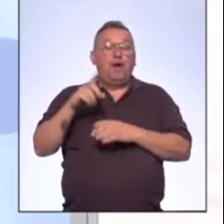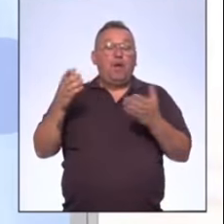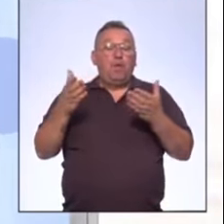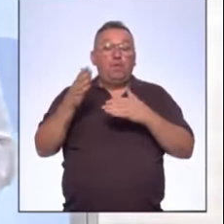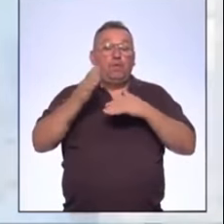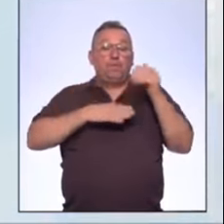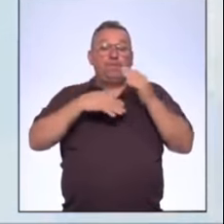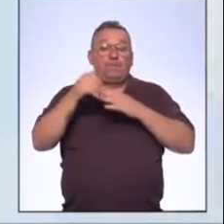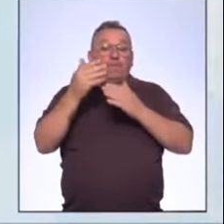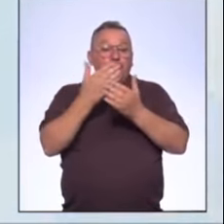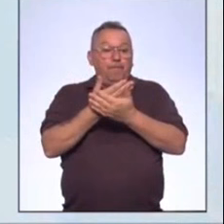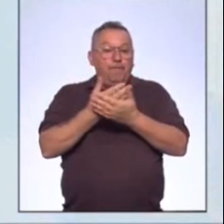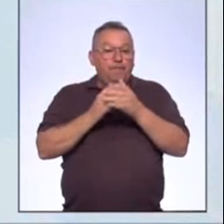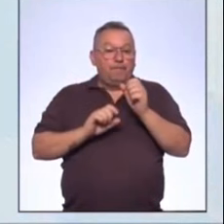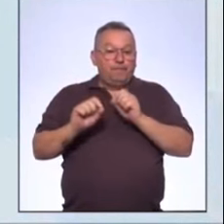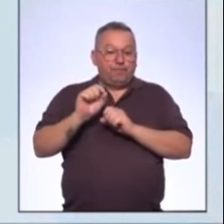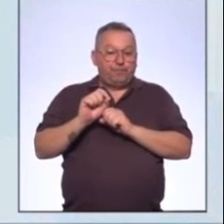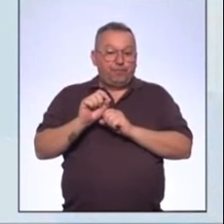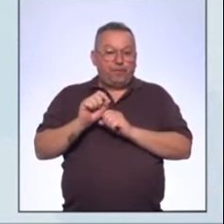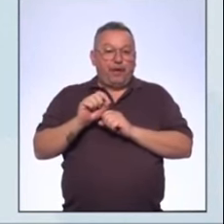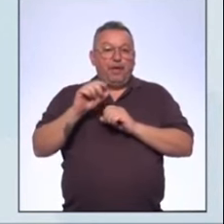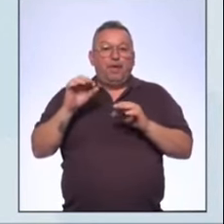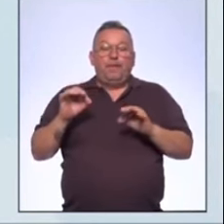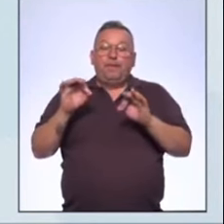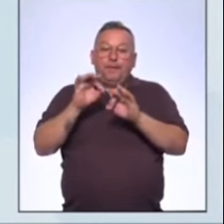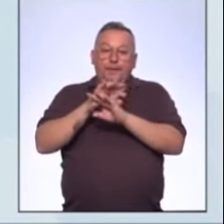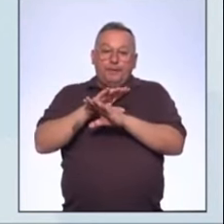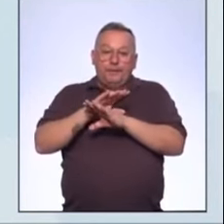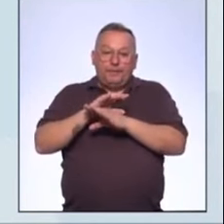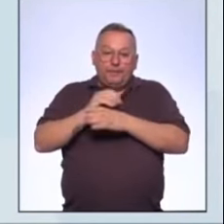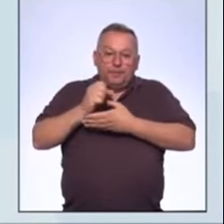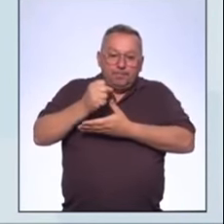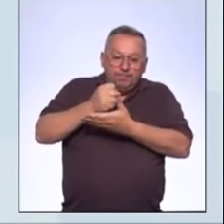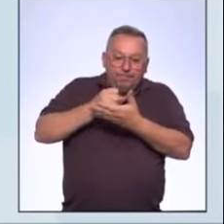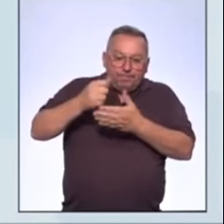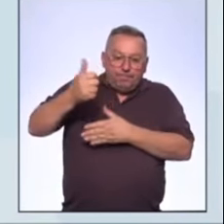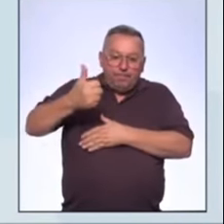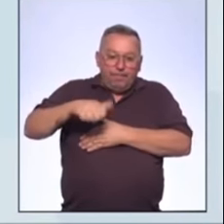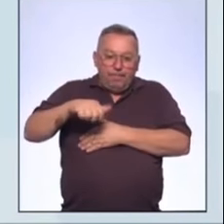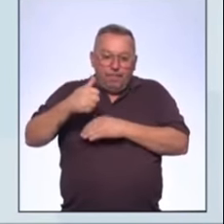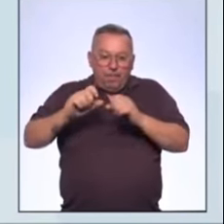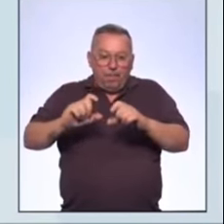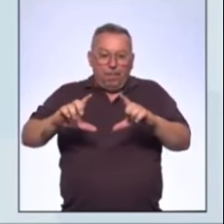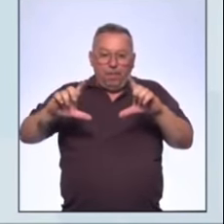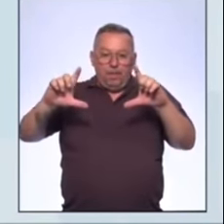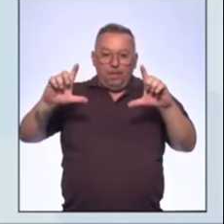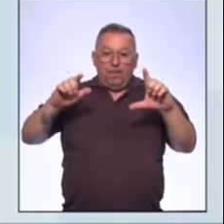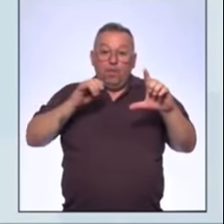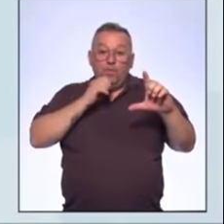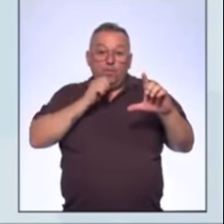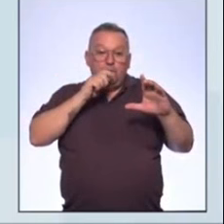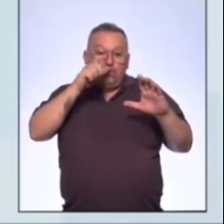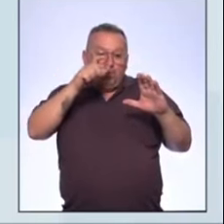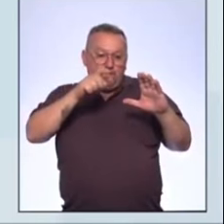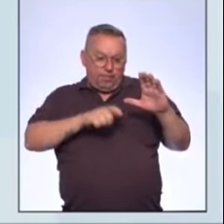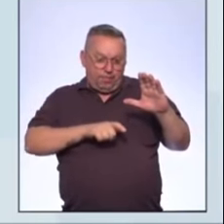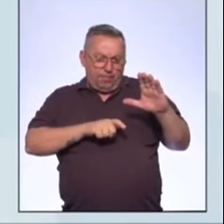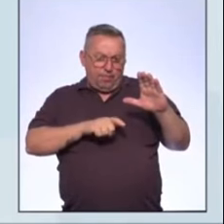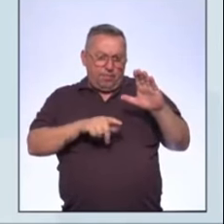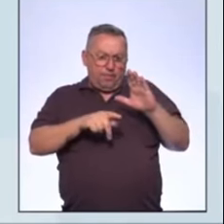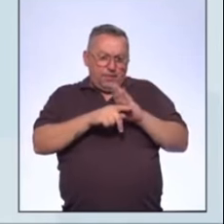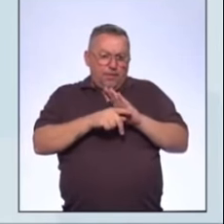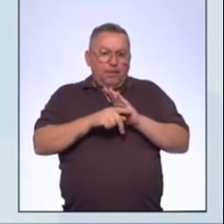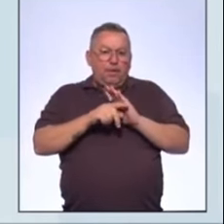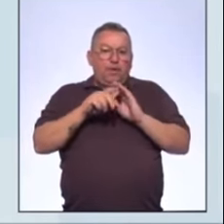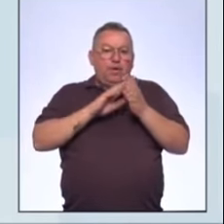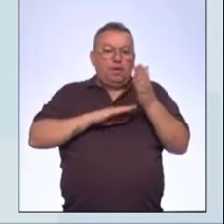hoje que a gente vai trabalhar, tá ok? Então tá aí, ó. Concluir, com base na análise de ilustrações e ou modelos físicos ou